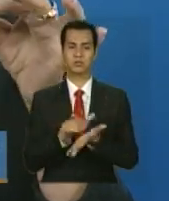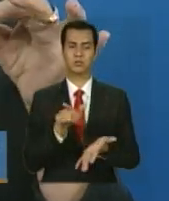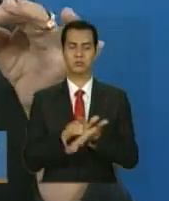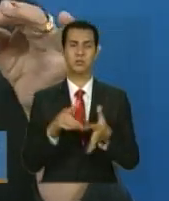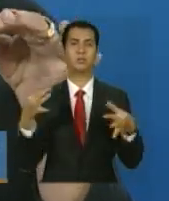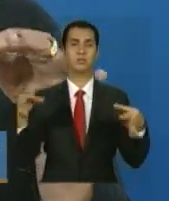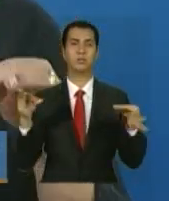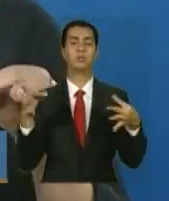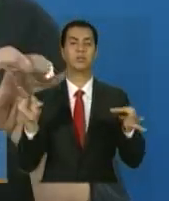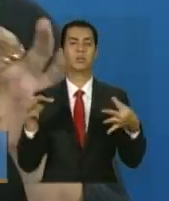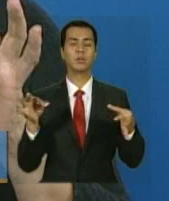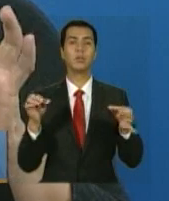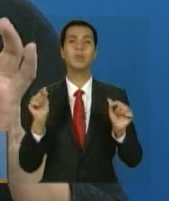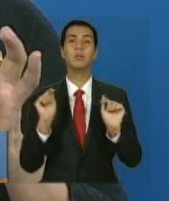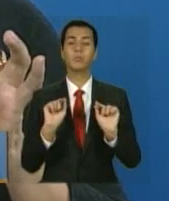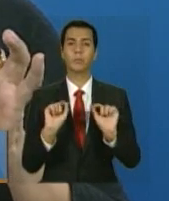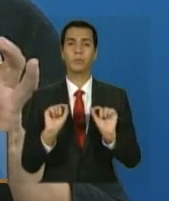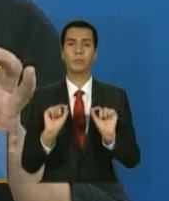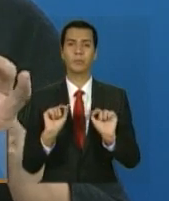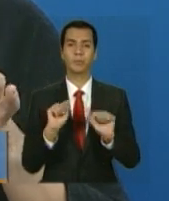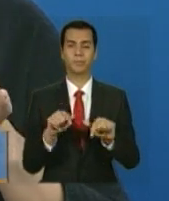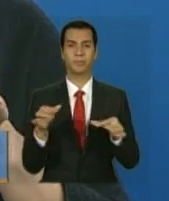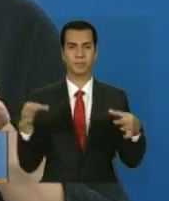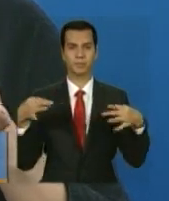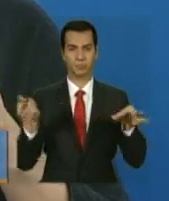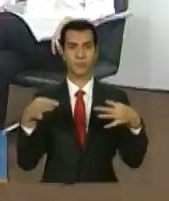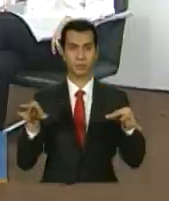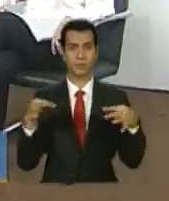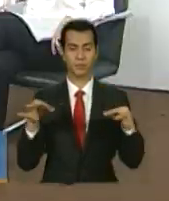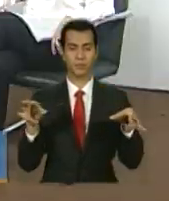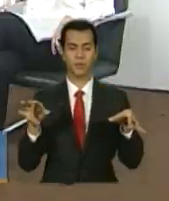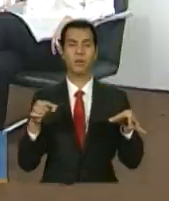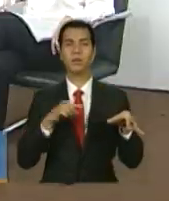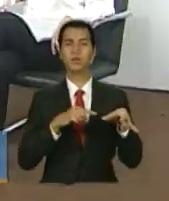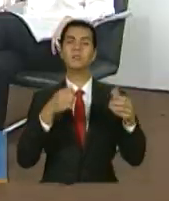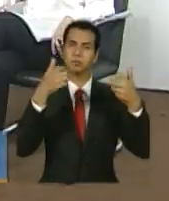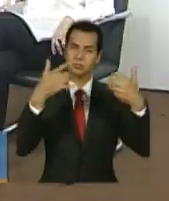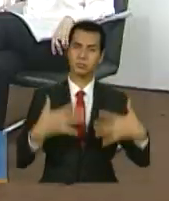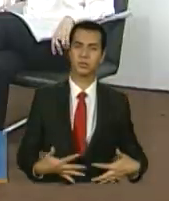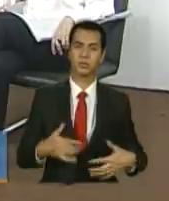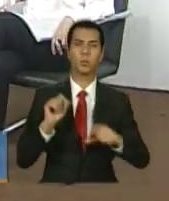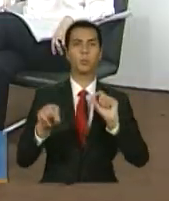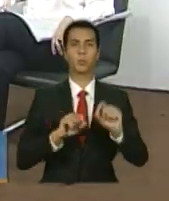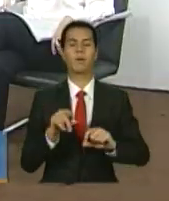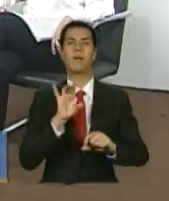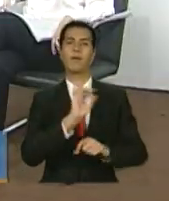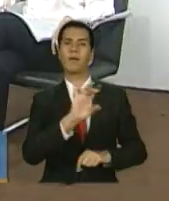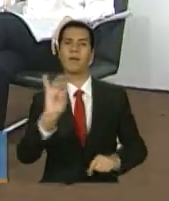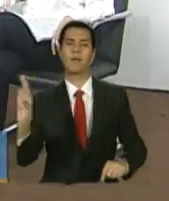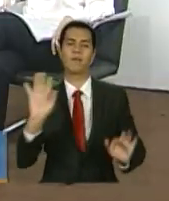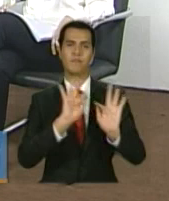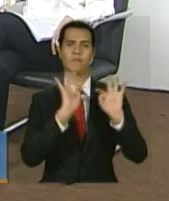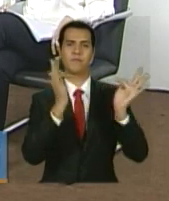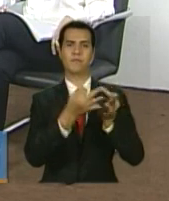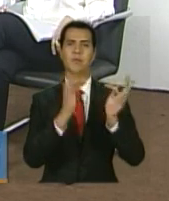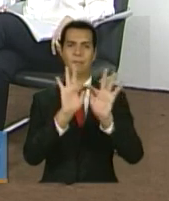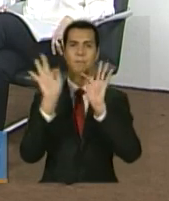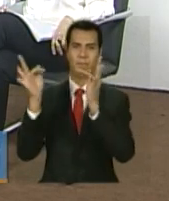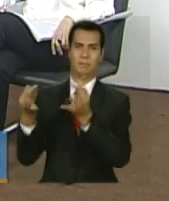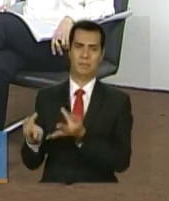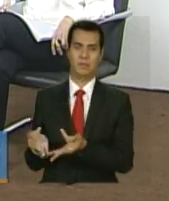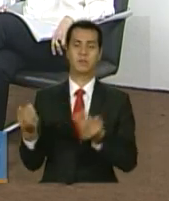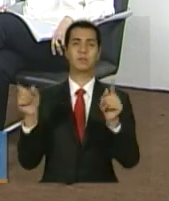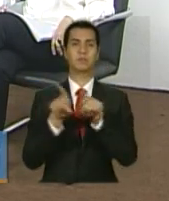Essa filipeta, ela traz a descrição de cada família a ser identificada e o